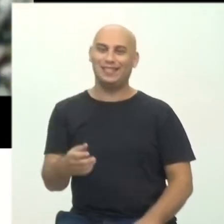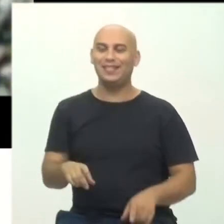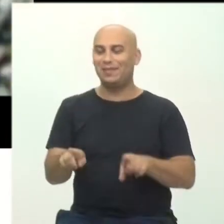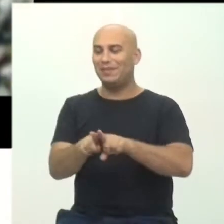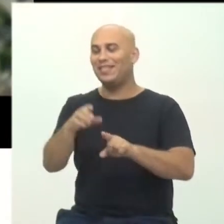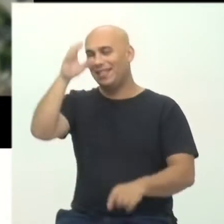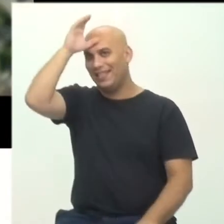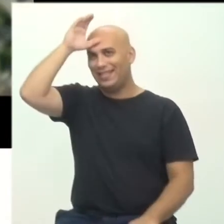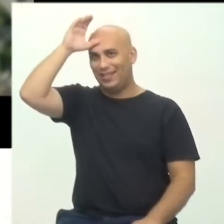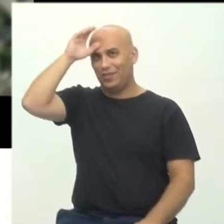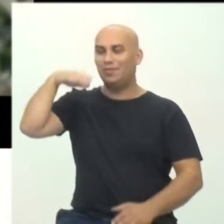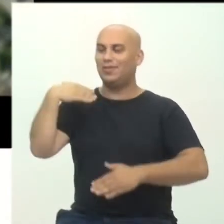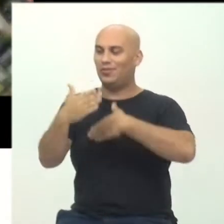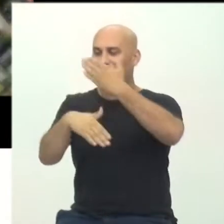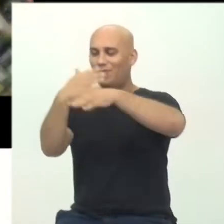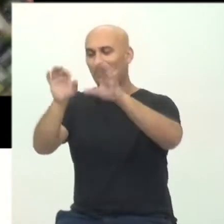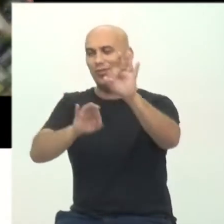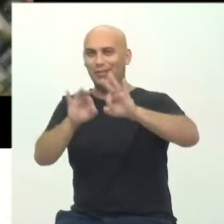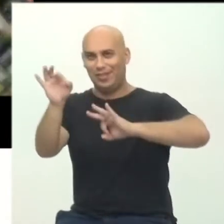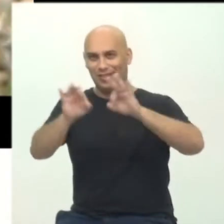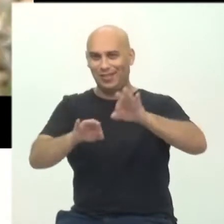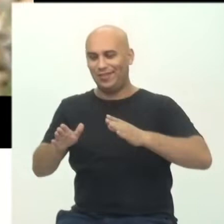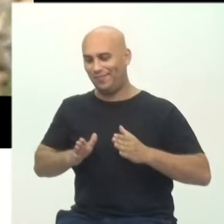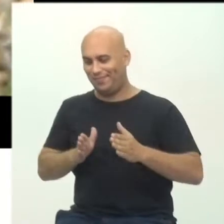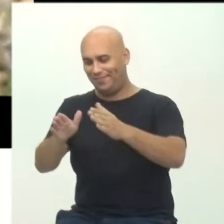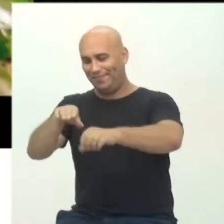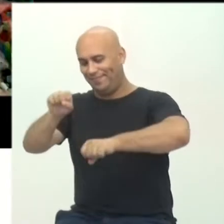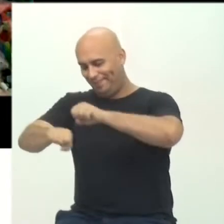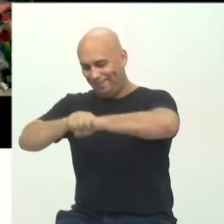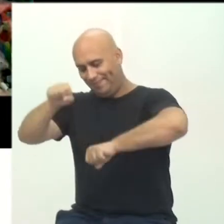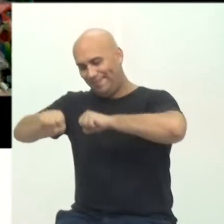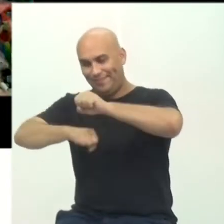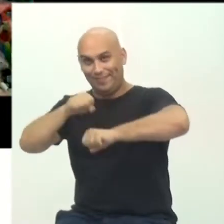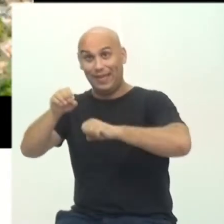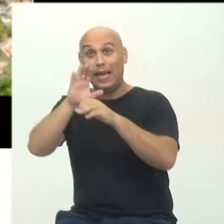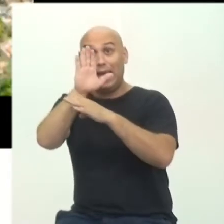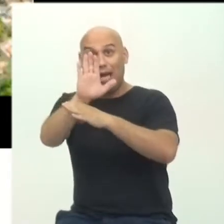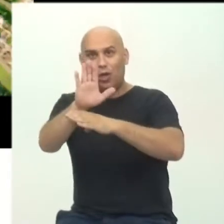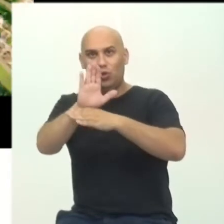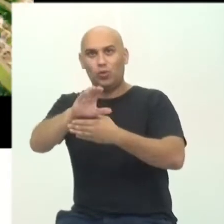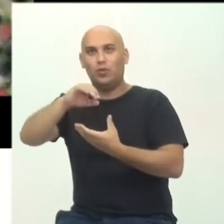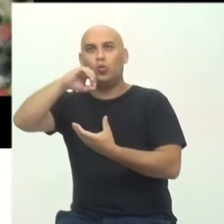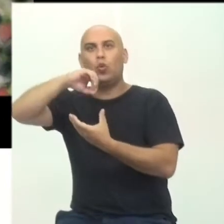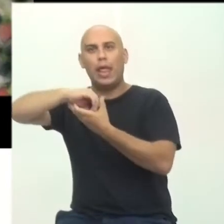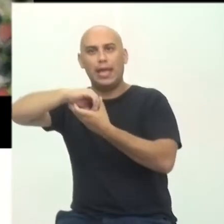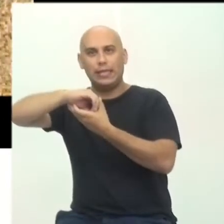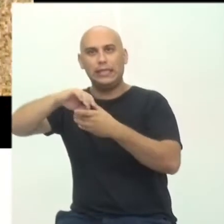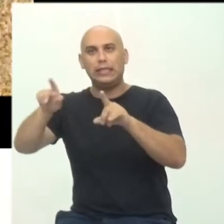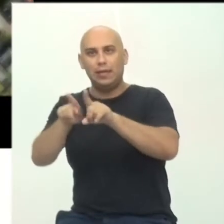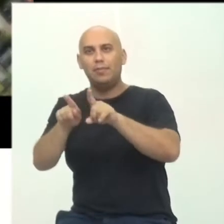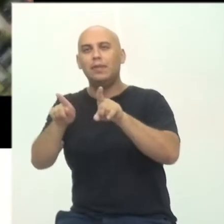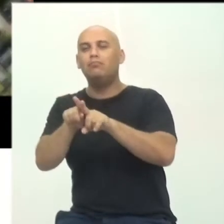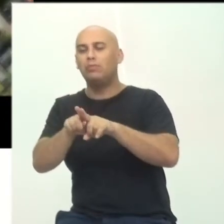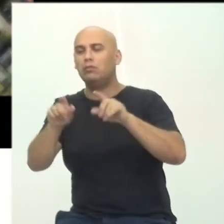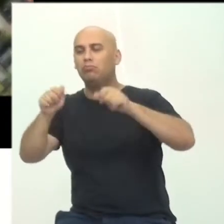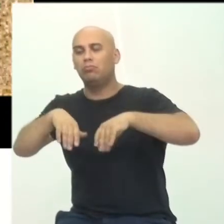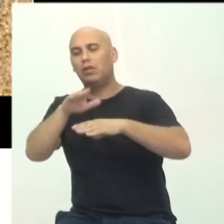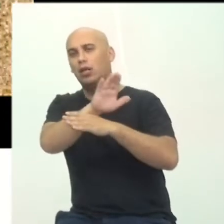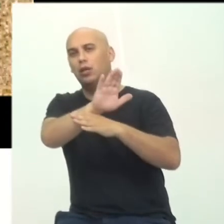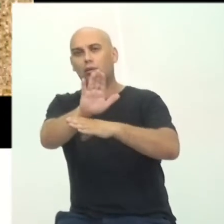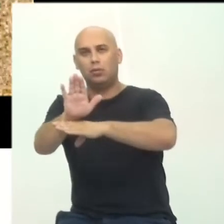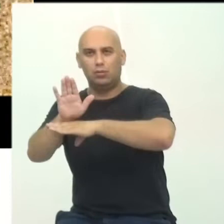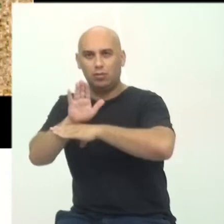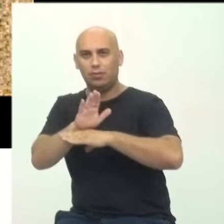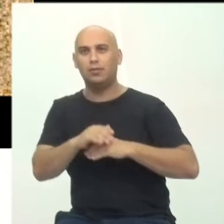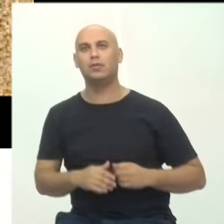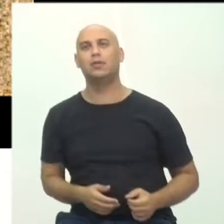da ciclovia, e a contribuição que a Unesc fez nesse trabalho foi colocar a nossa